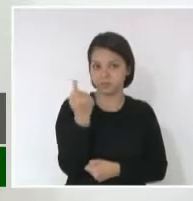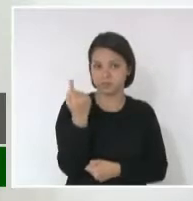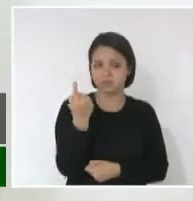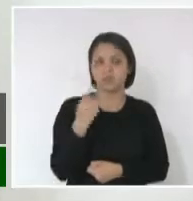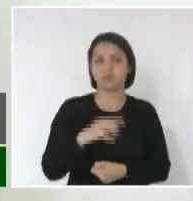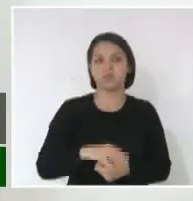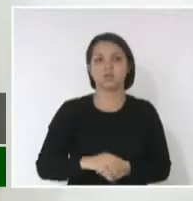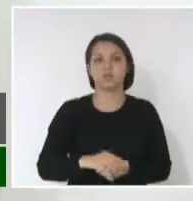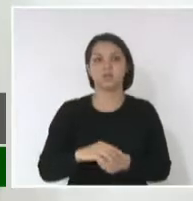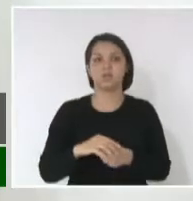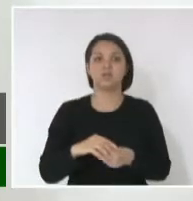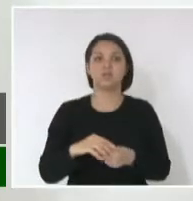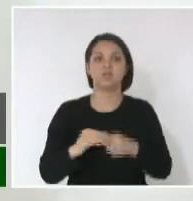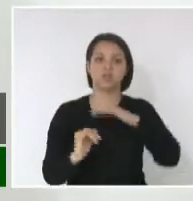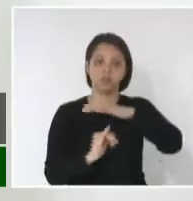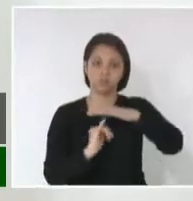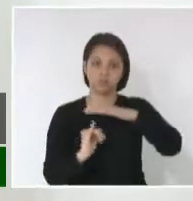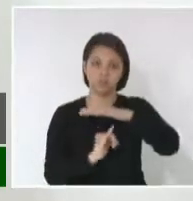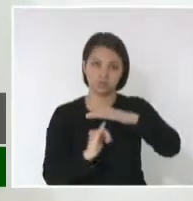na indústria desse segmento.